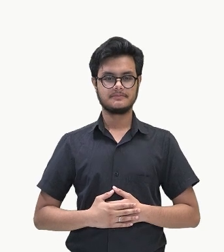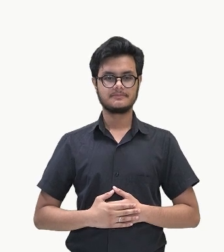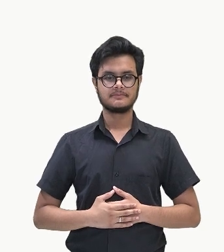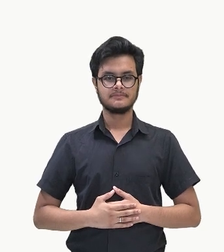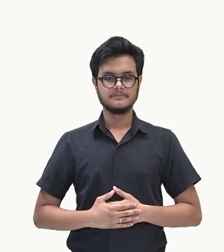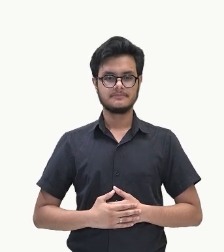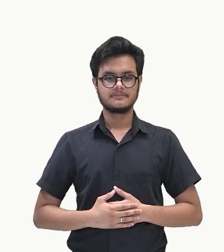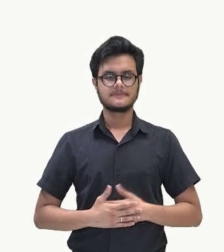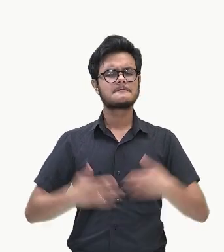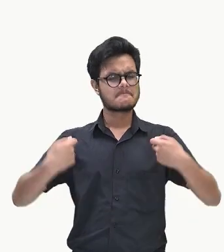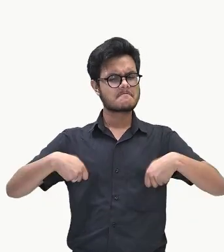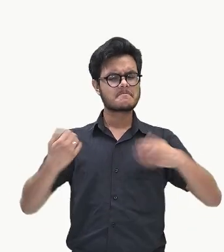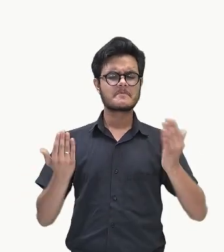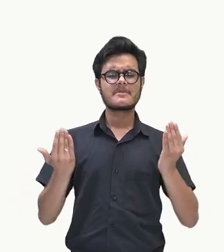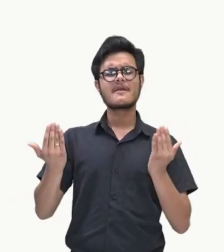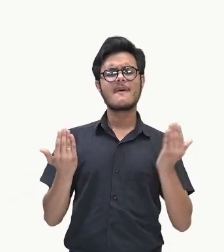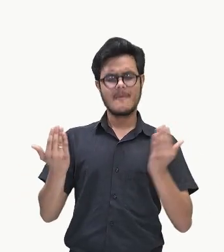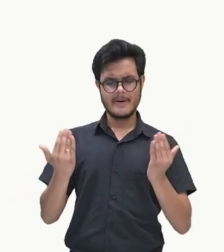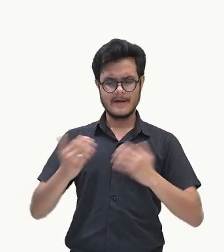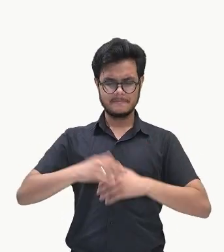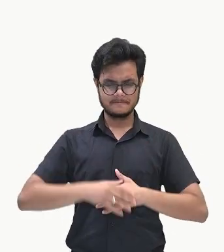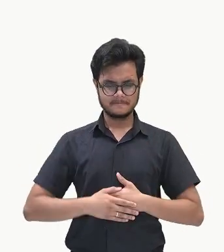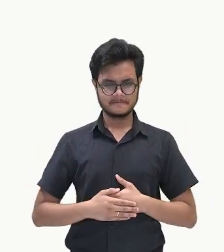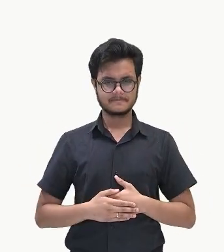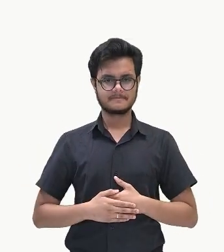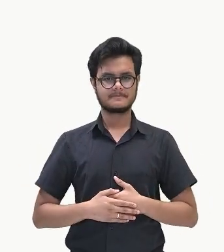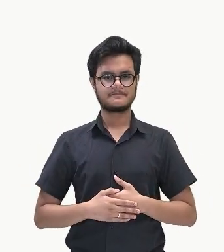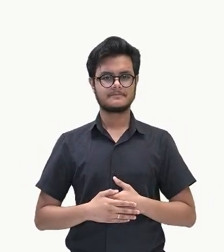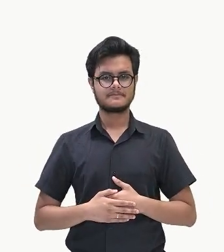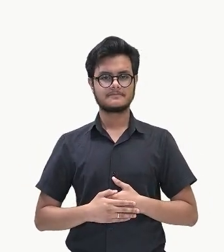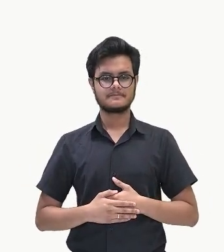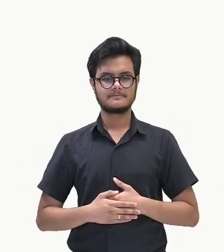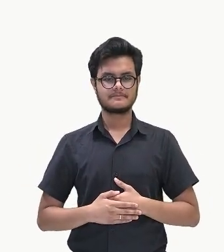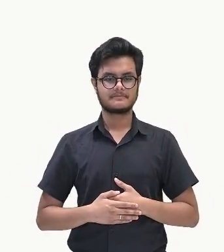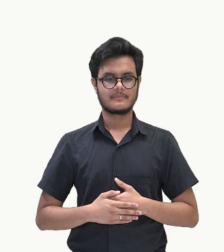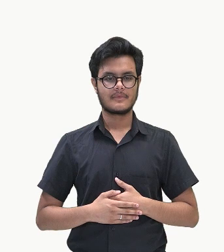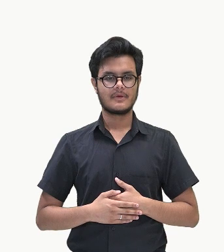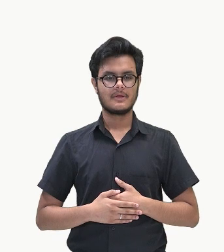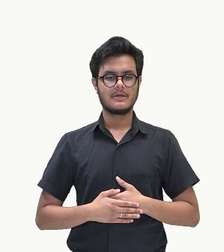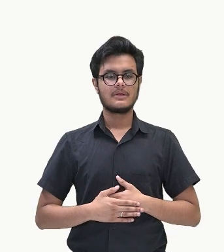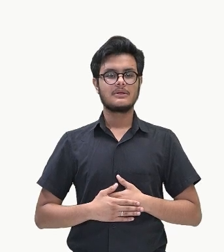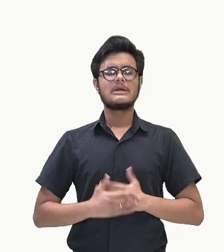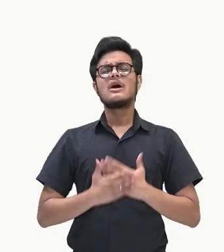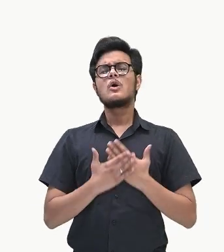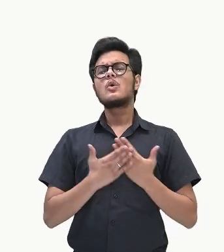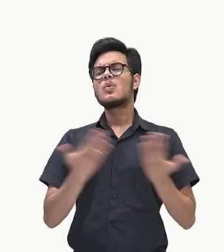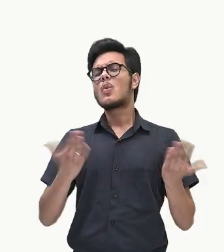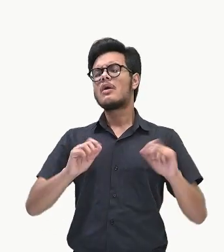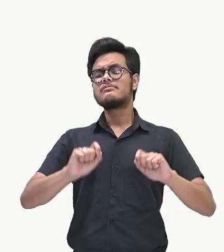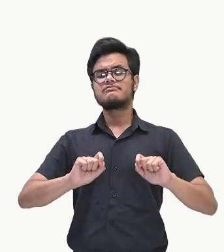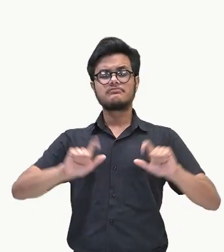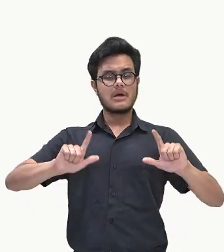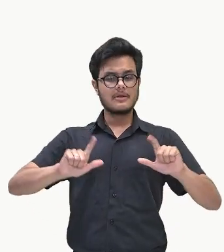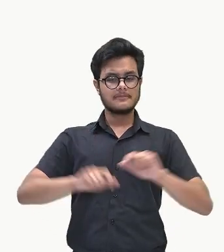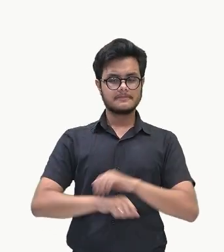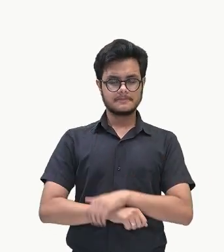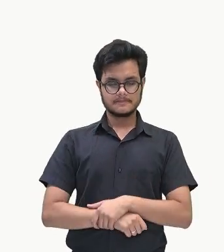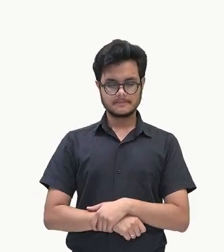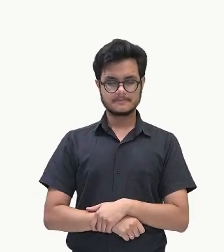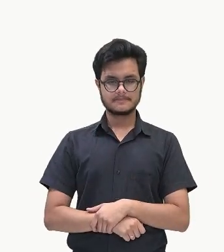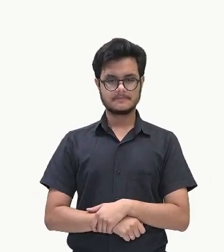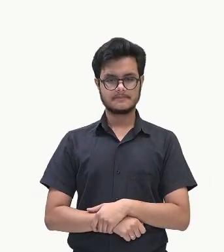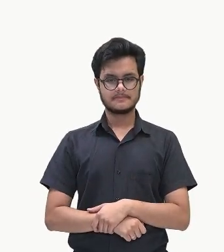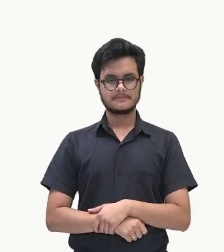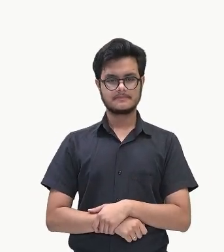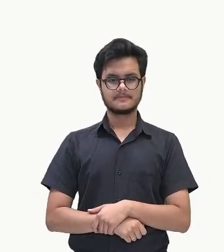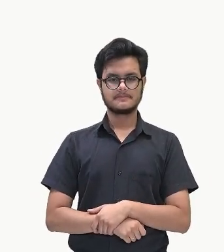Exemplos, vamos comparar. Então, vamos ver aqui qual é o maior. Aqui no nosso primeiro